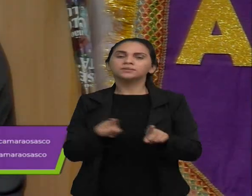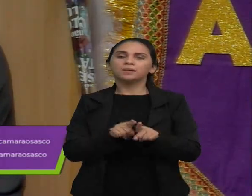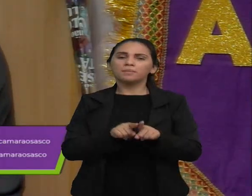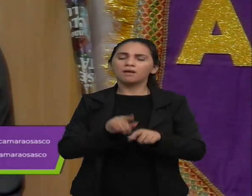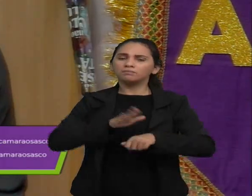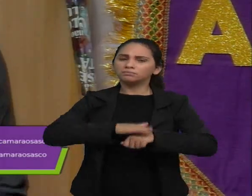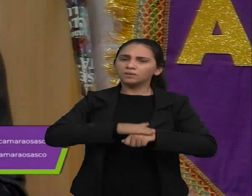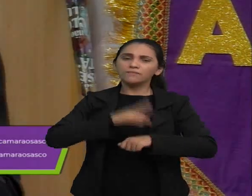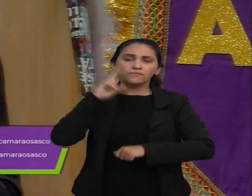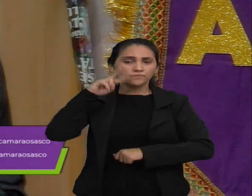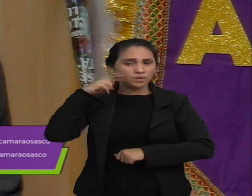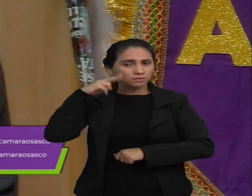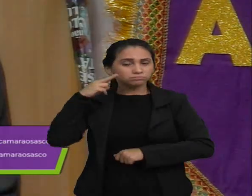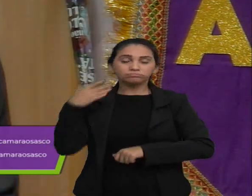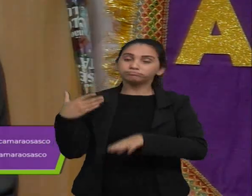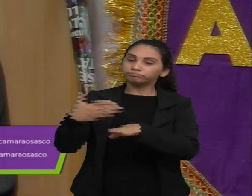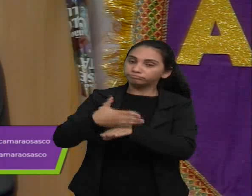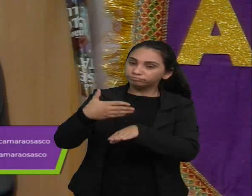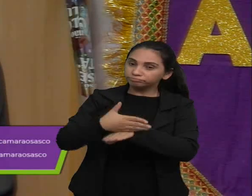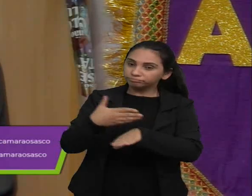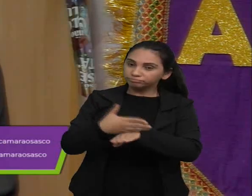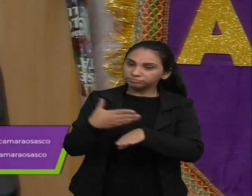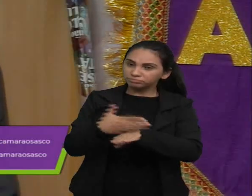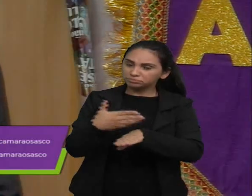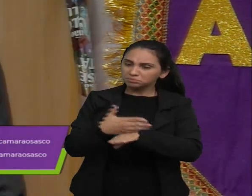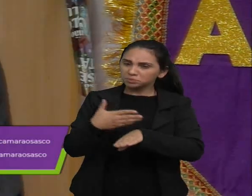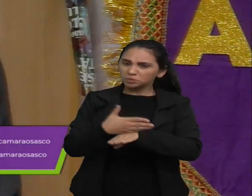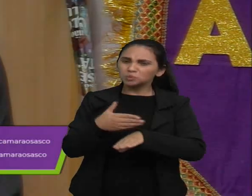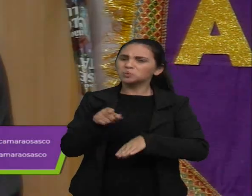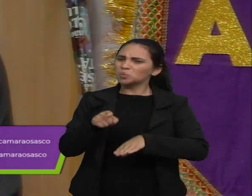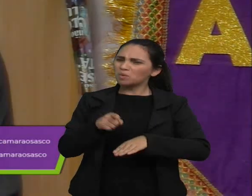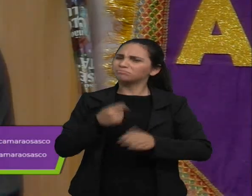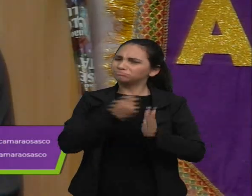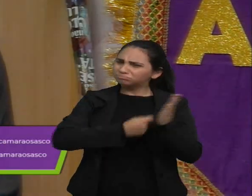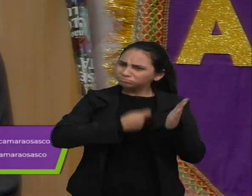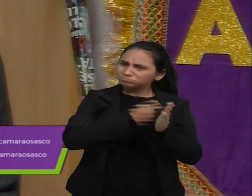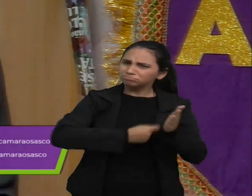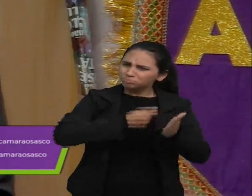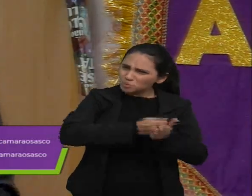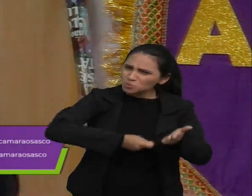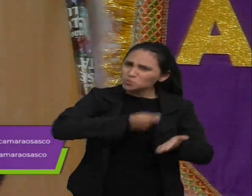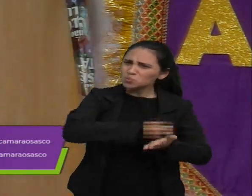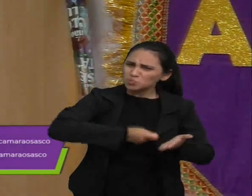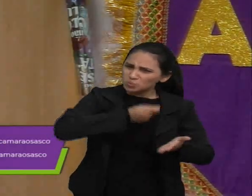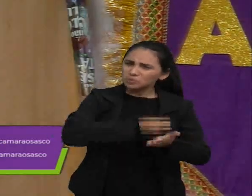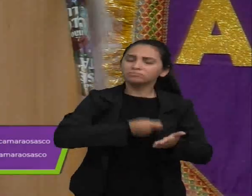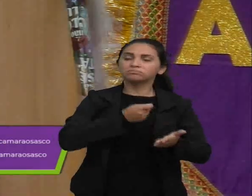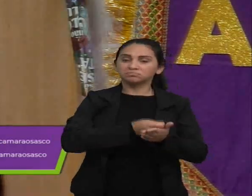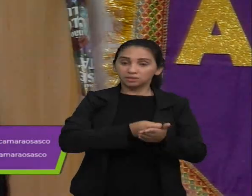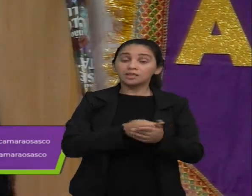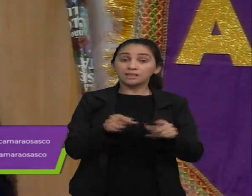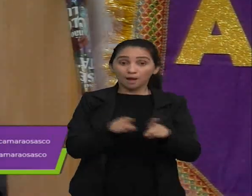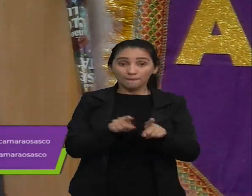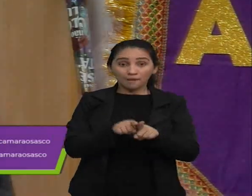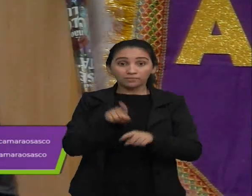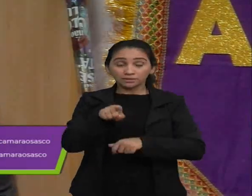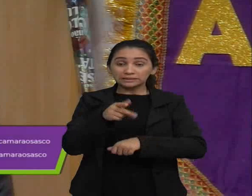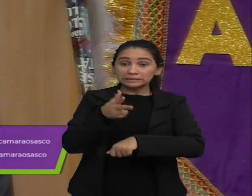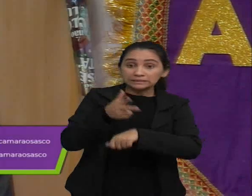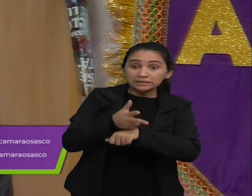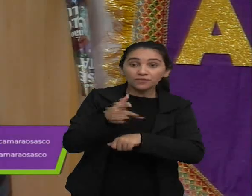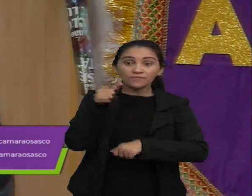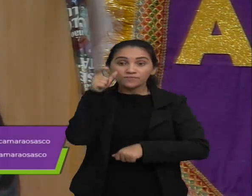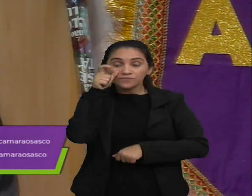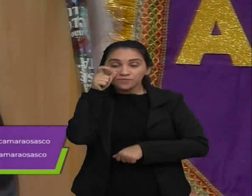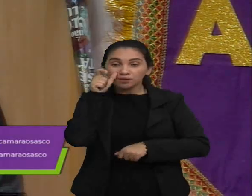importante ter a sua presença sua representatividade sua luta aqui na casa saudar todos que estão nos assistindo nessa hora pela